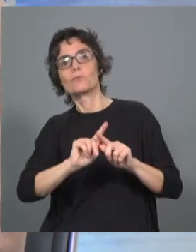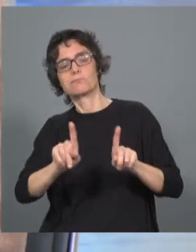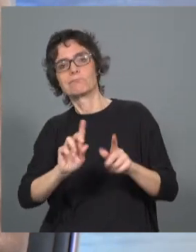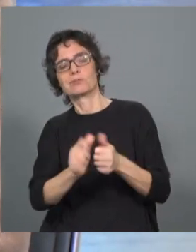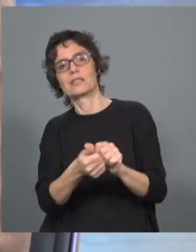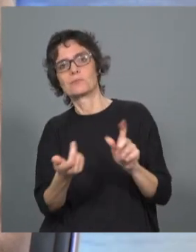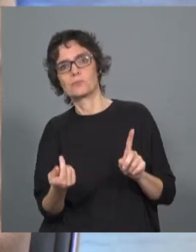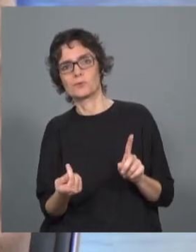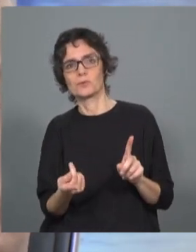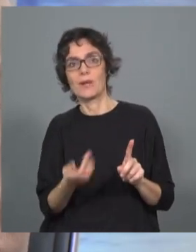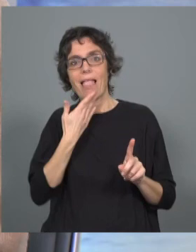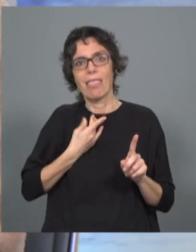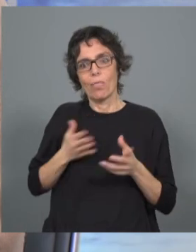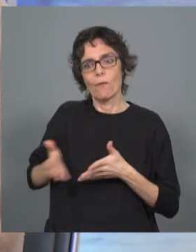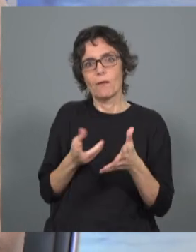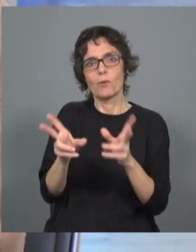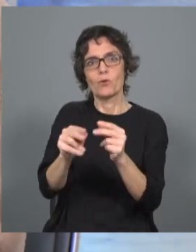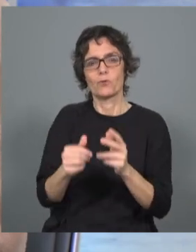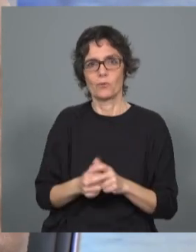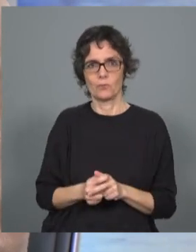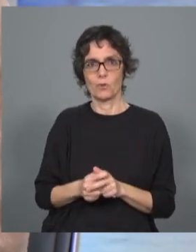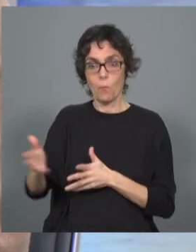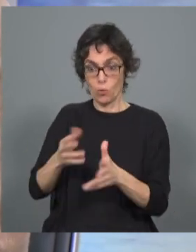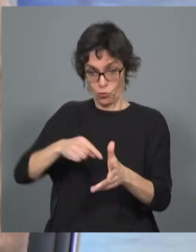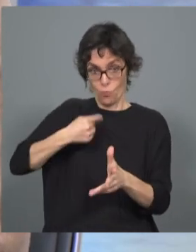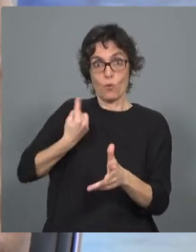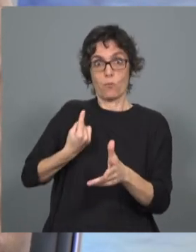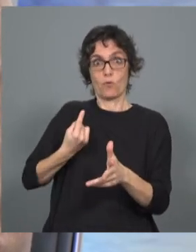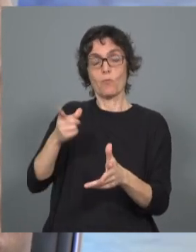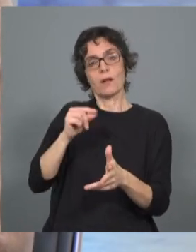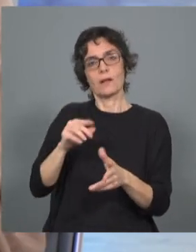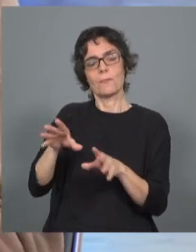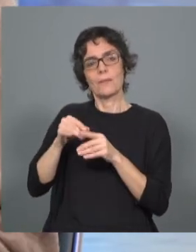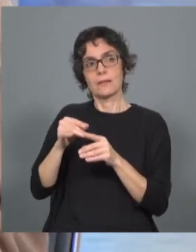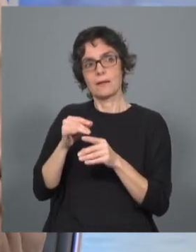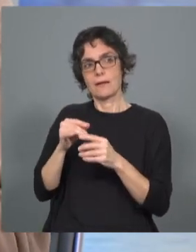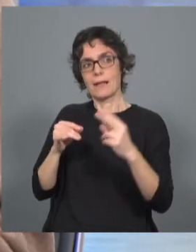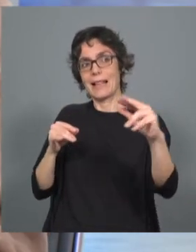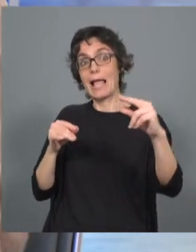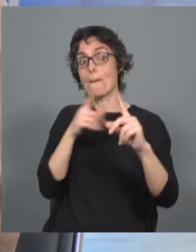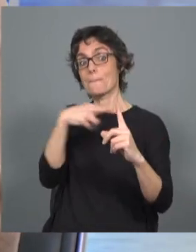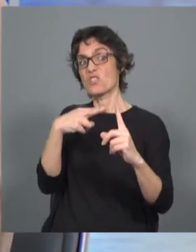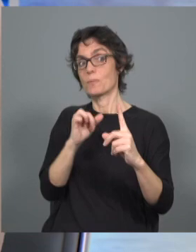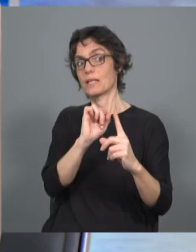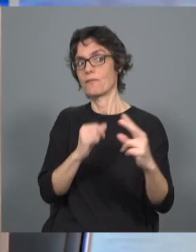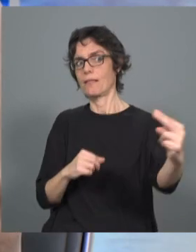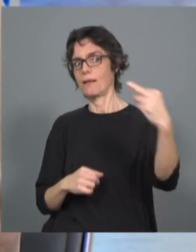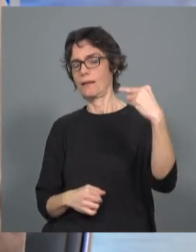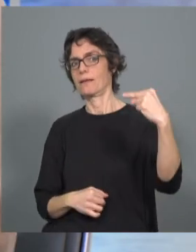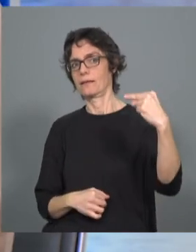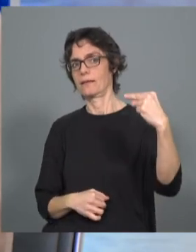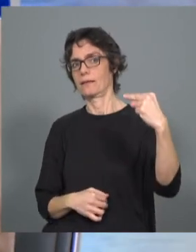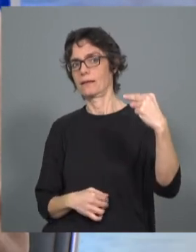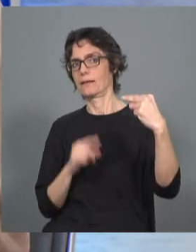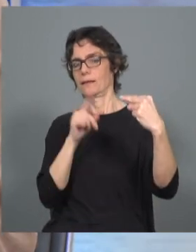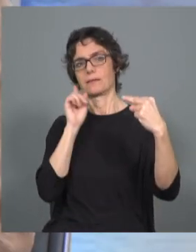muito diferente, quer no percurso individual, quer na aceitação da Igreja, da burocracia, da comunidade,